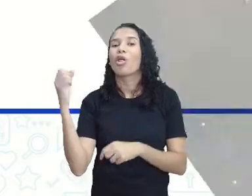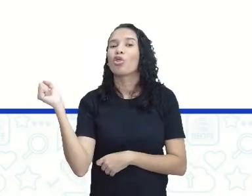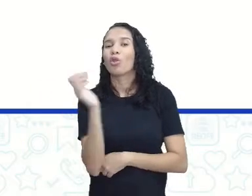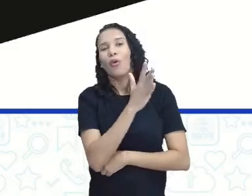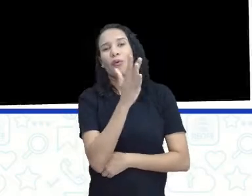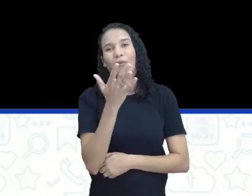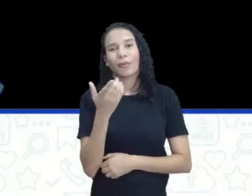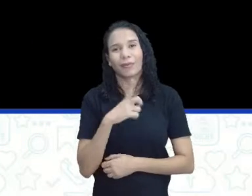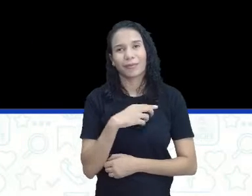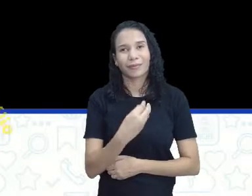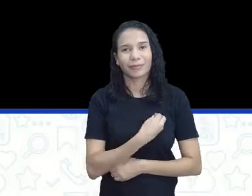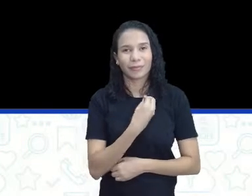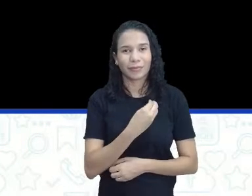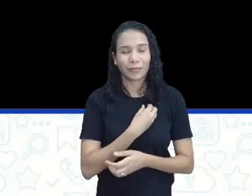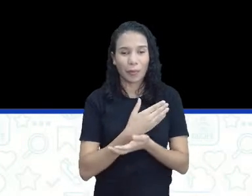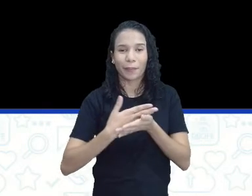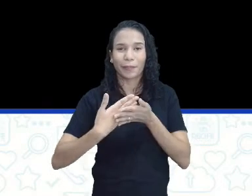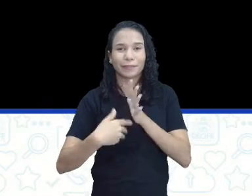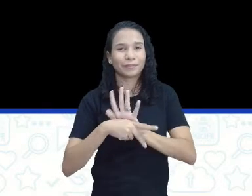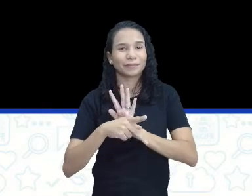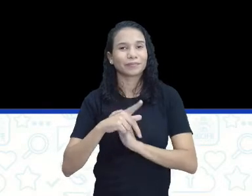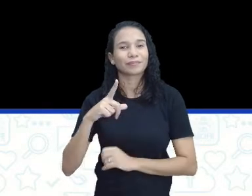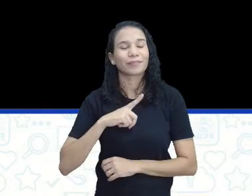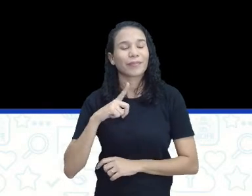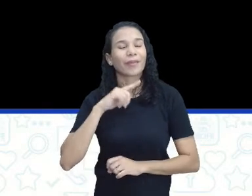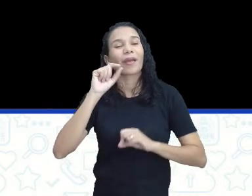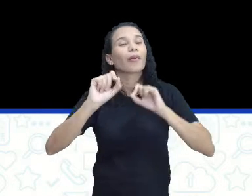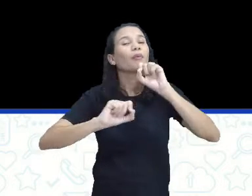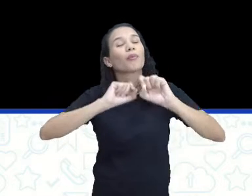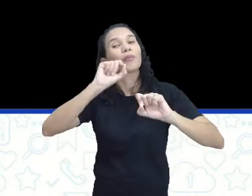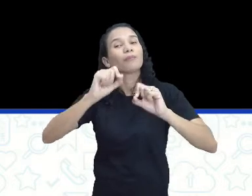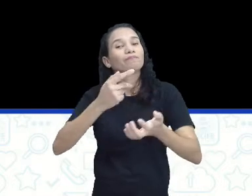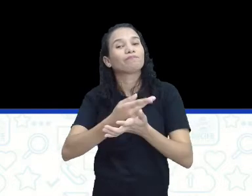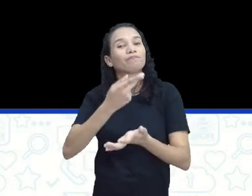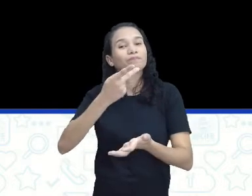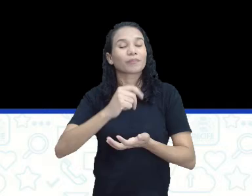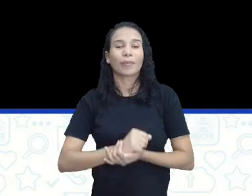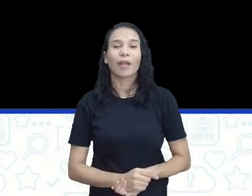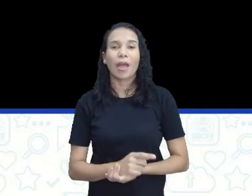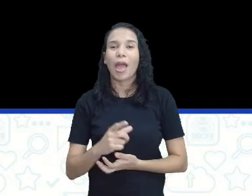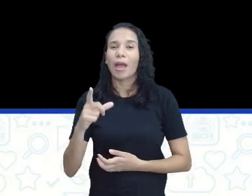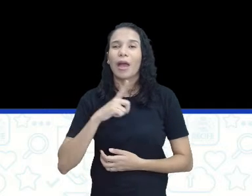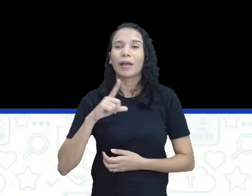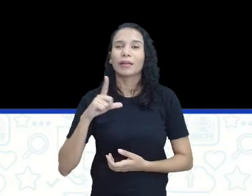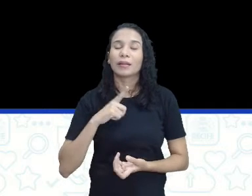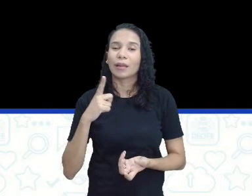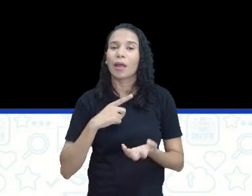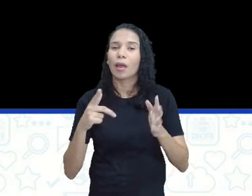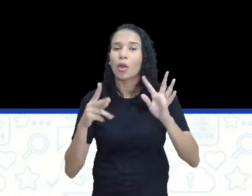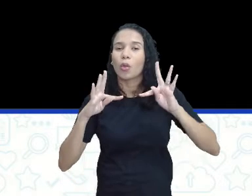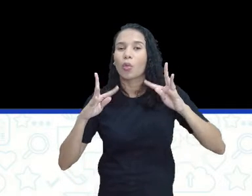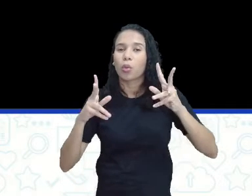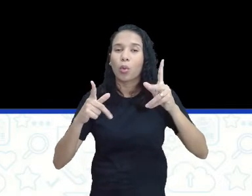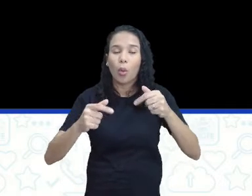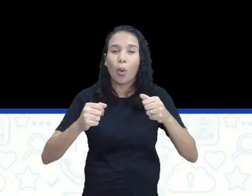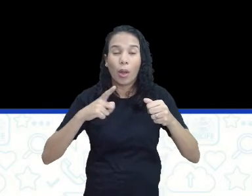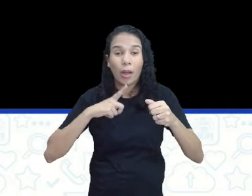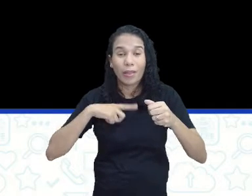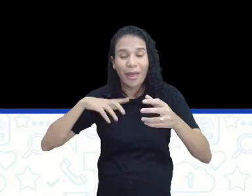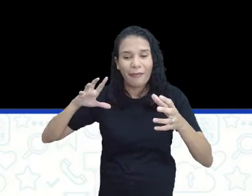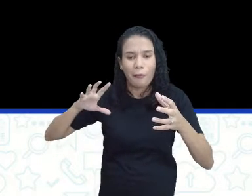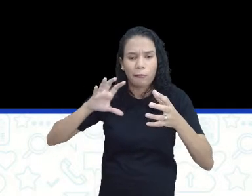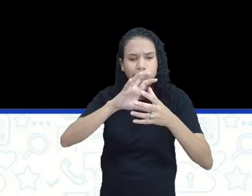tá na emissão de luz aí. E aí, o que é que acontece, ó? Quando esses gases vão se